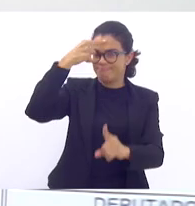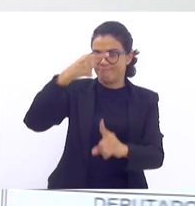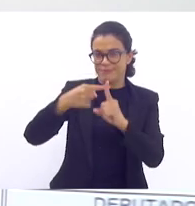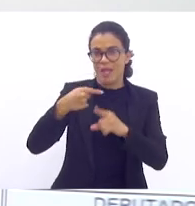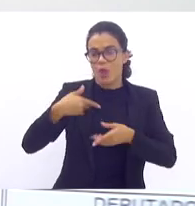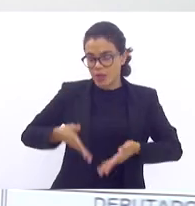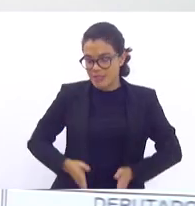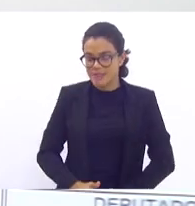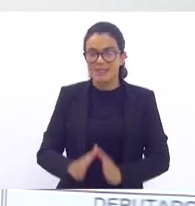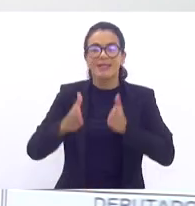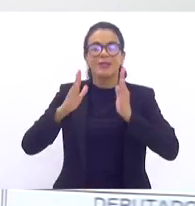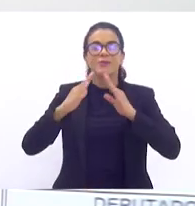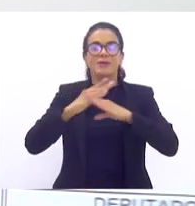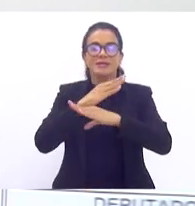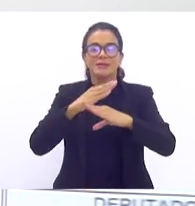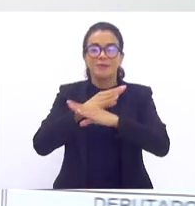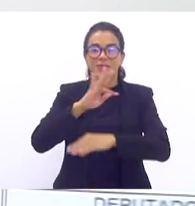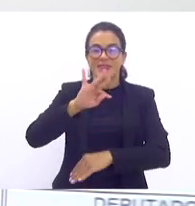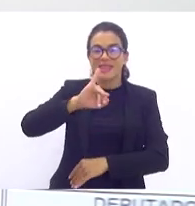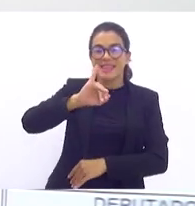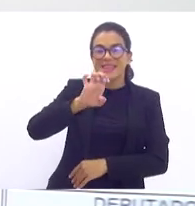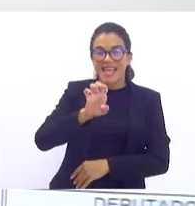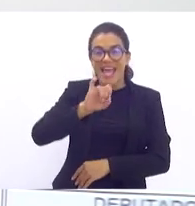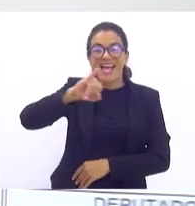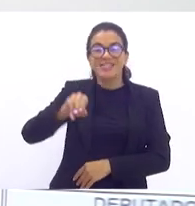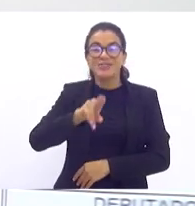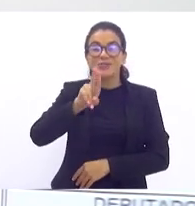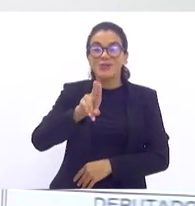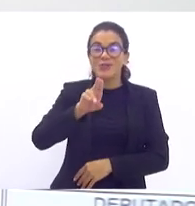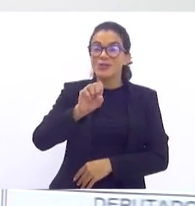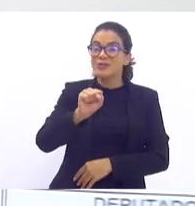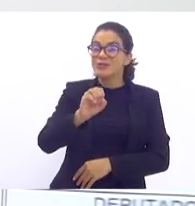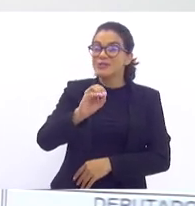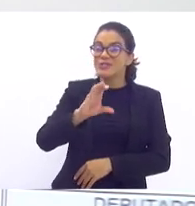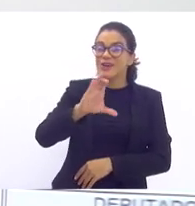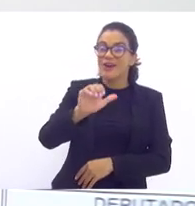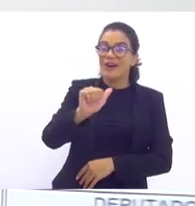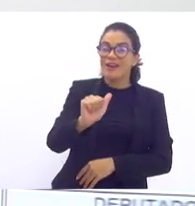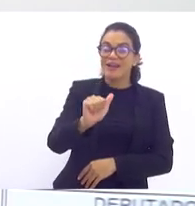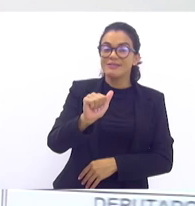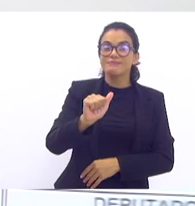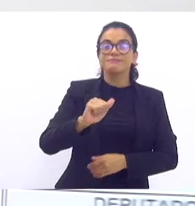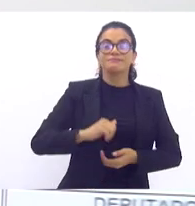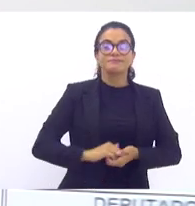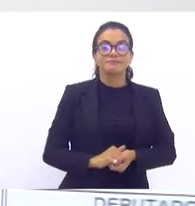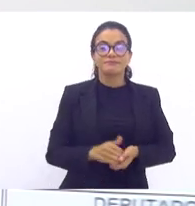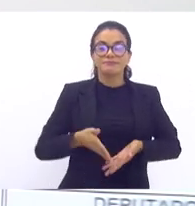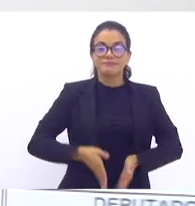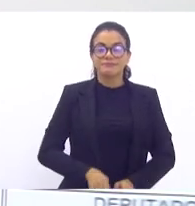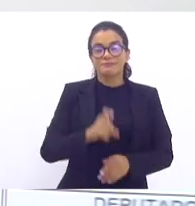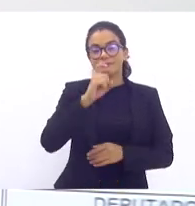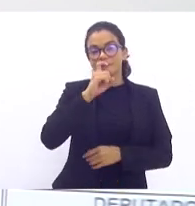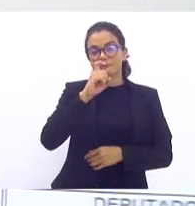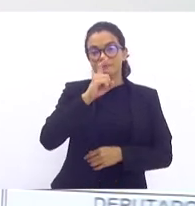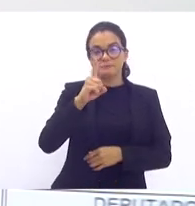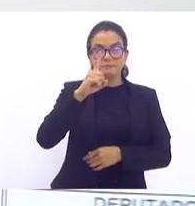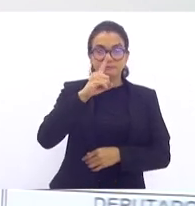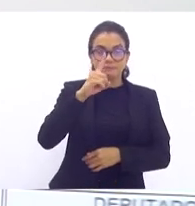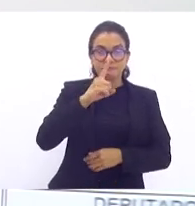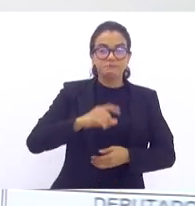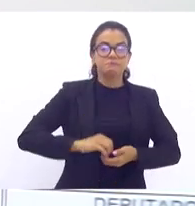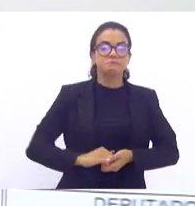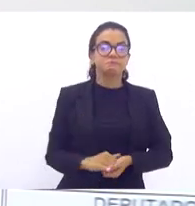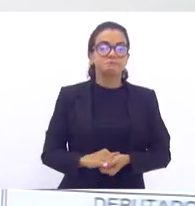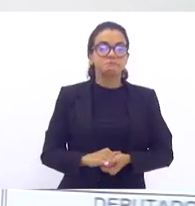venho de uma cidade chamada Tejuçuoca que onde nasceu meu pai e Tapajós nasceu minha mãe meu pai teve que sair lá com 17